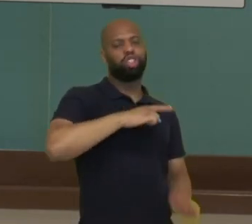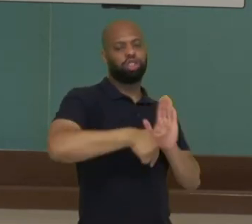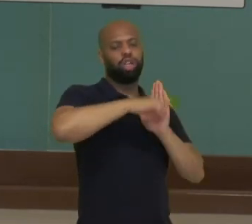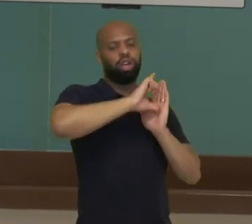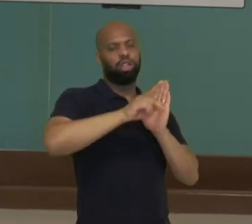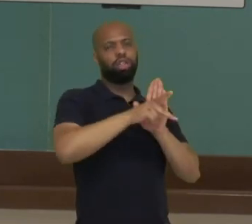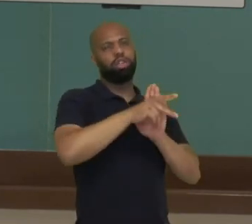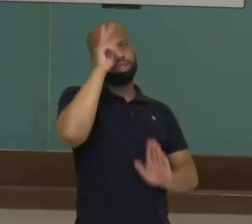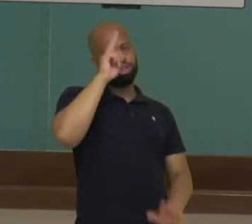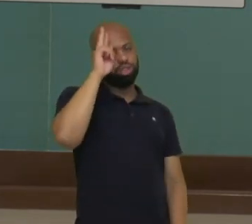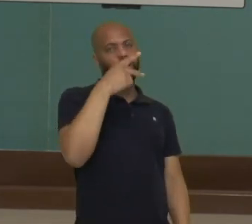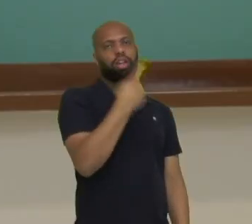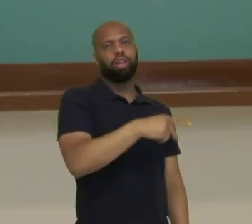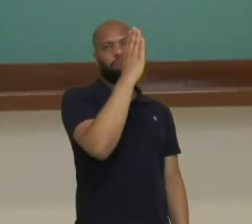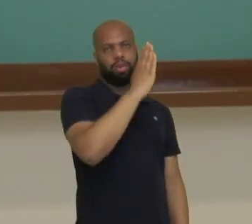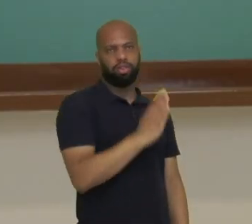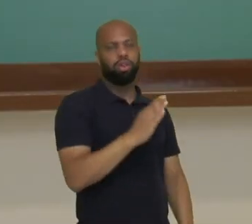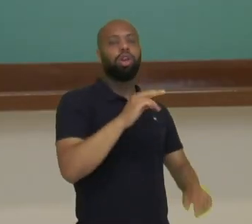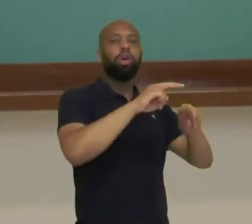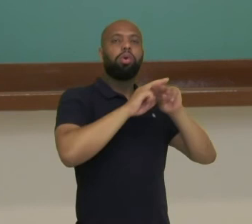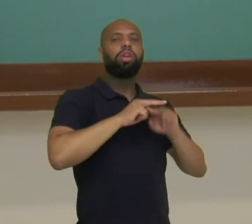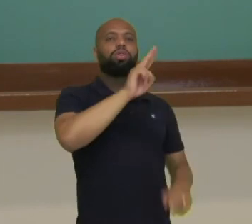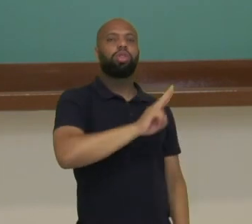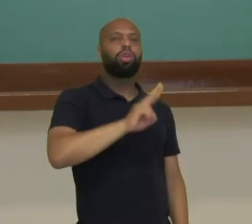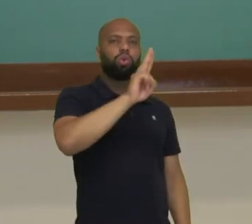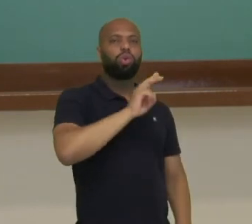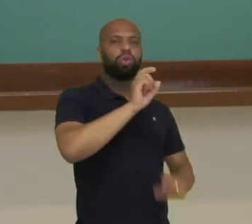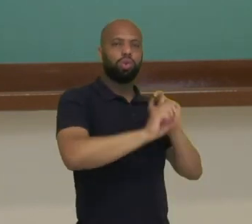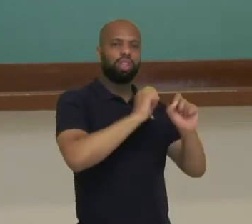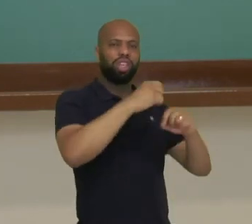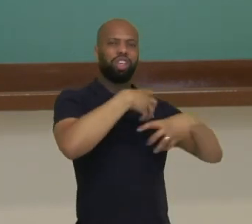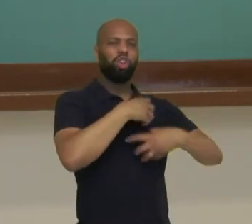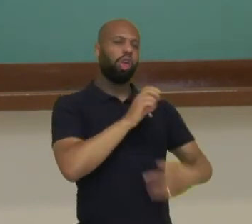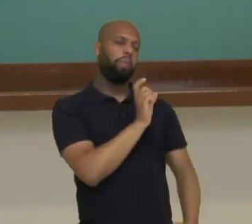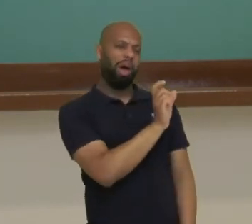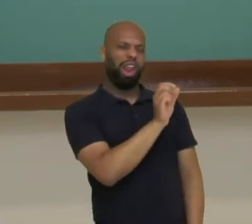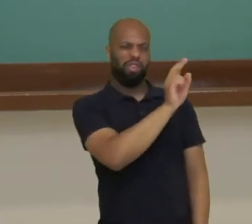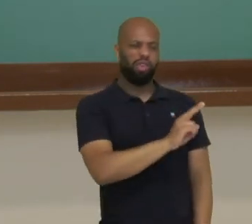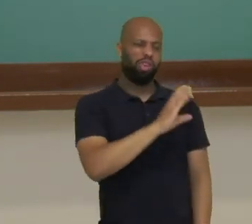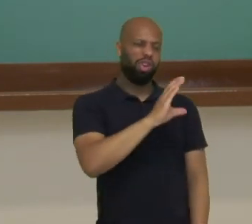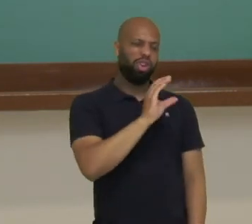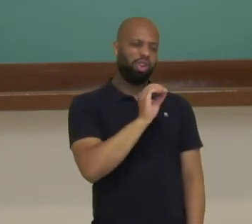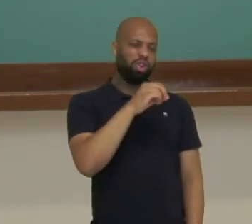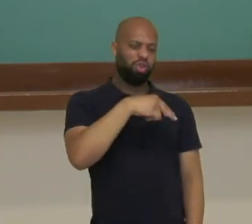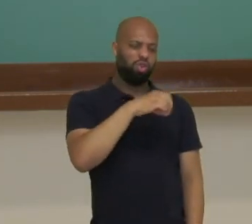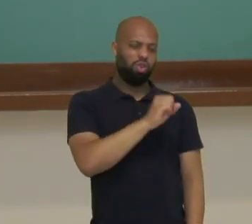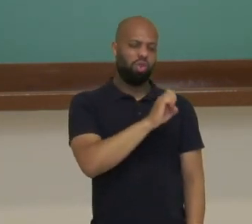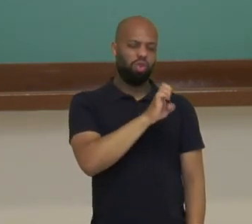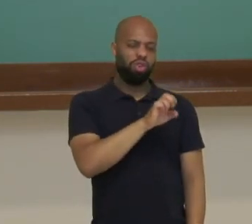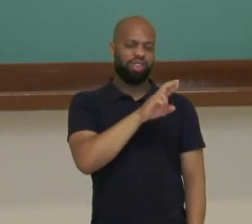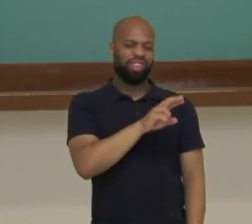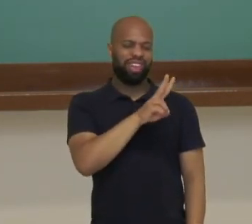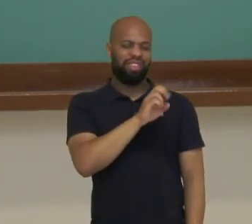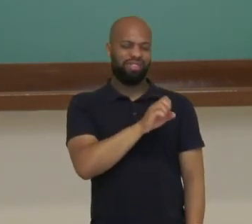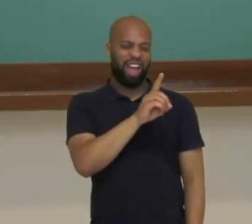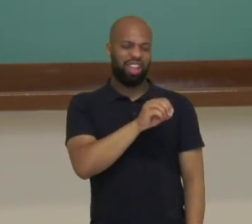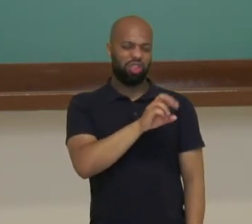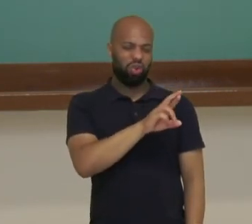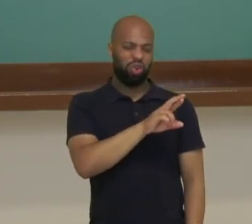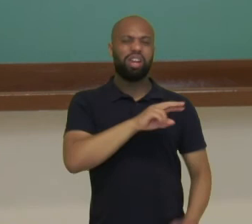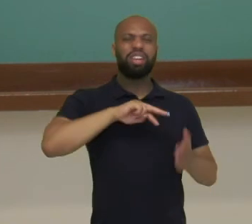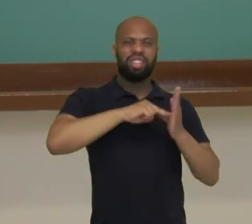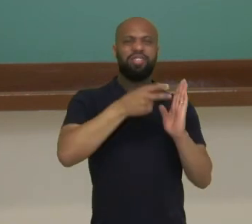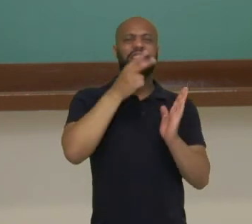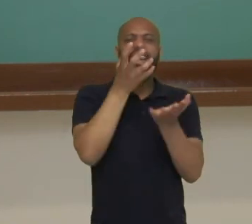na história do Brasil. Por isso que a gente usa muitas vezes esse termo conservador, porque eles gostariam de conservar aquelas